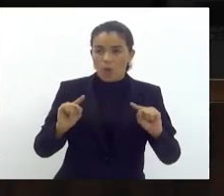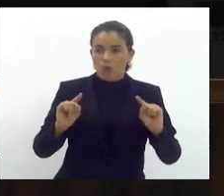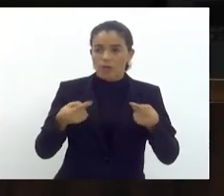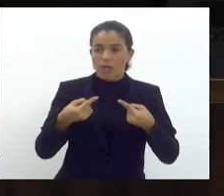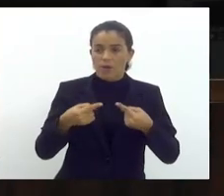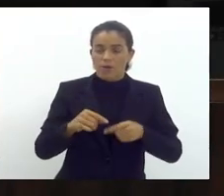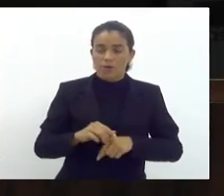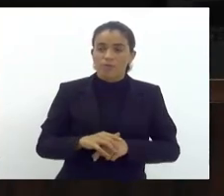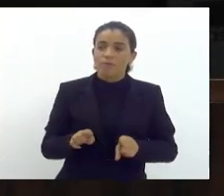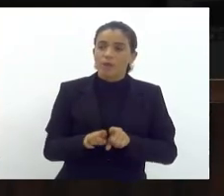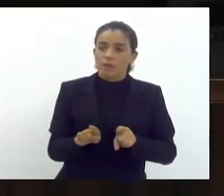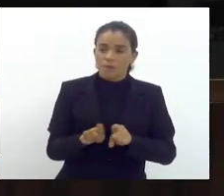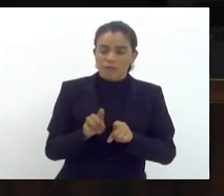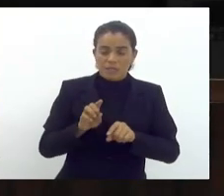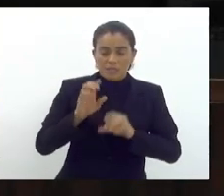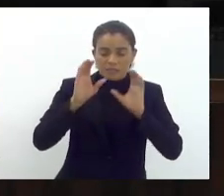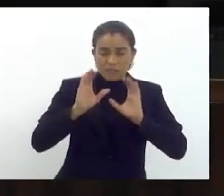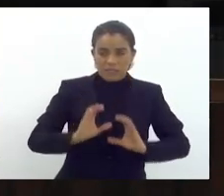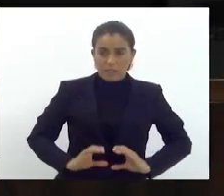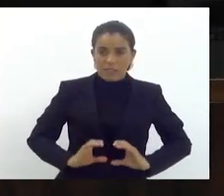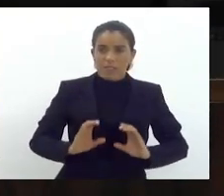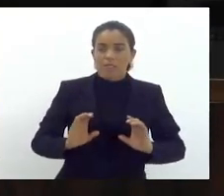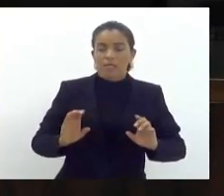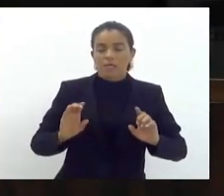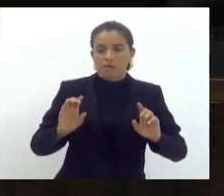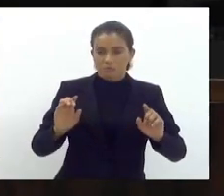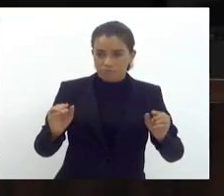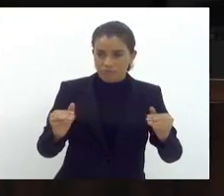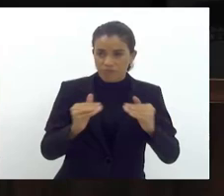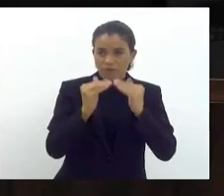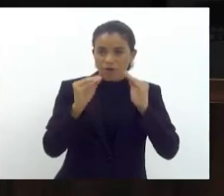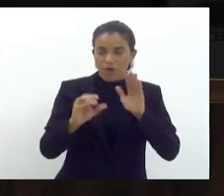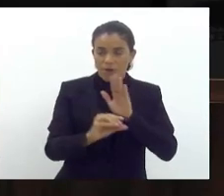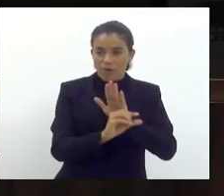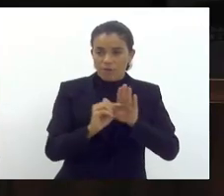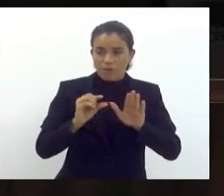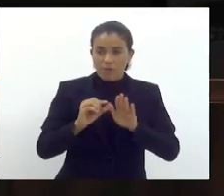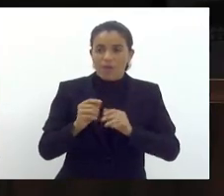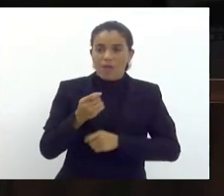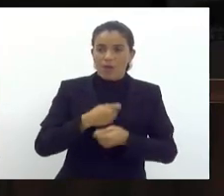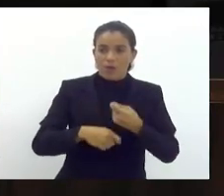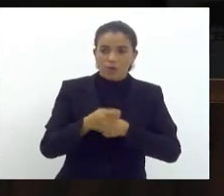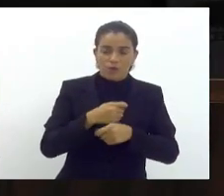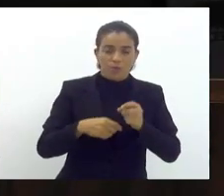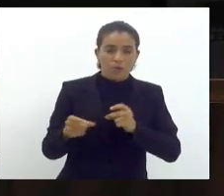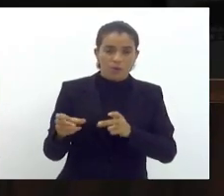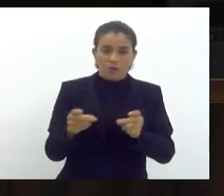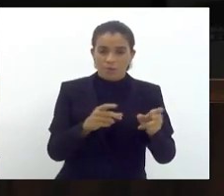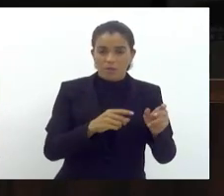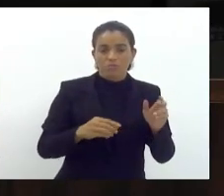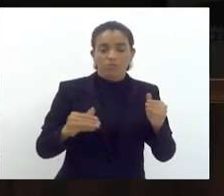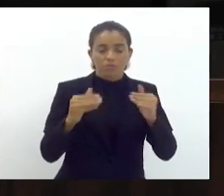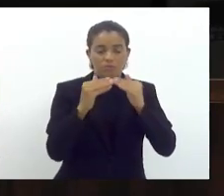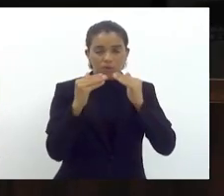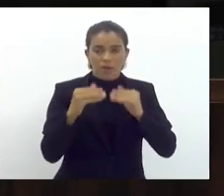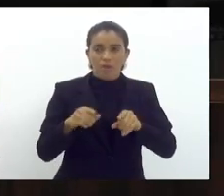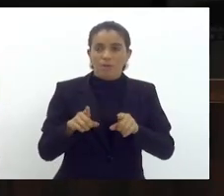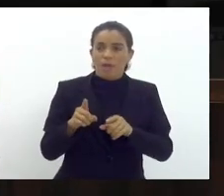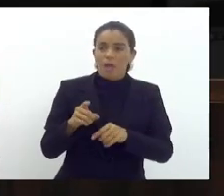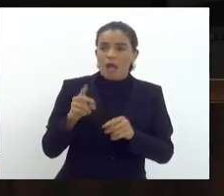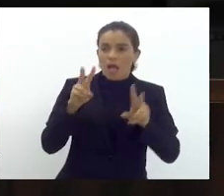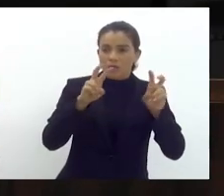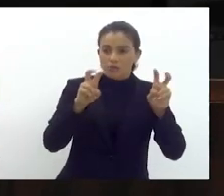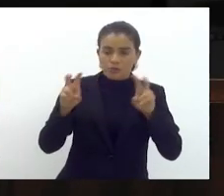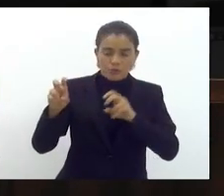direitos humanos e cidadania favorável com as emendas da ccj de economia dos comércio favorável de assuntos municipais